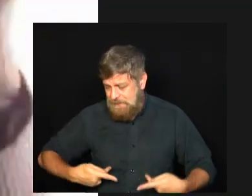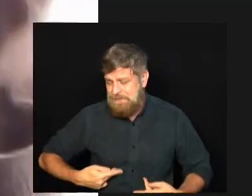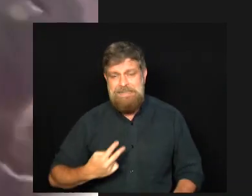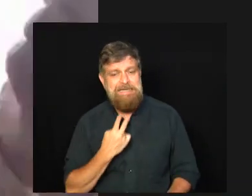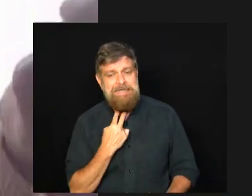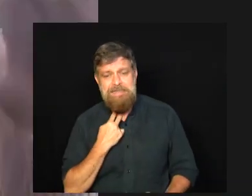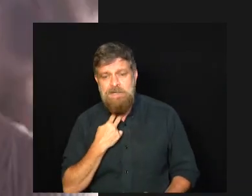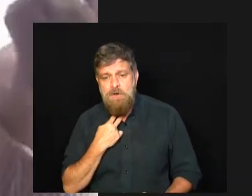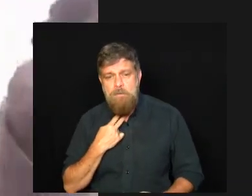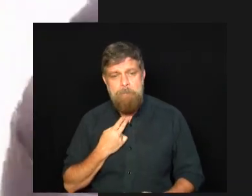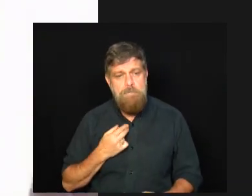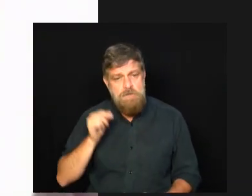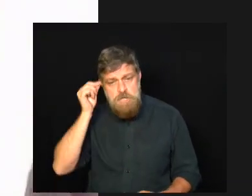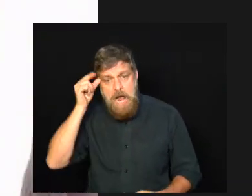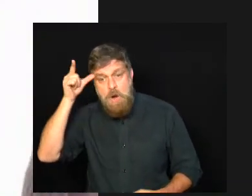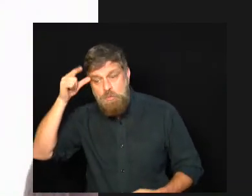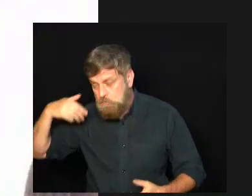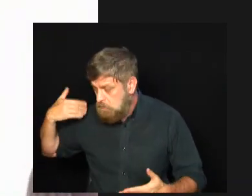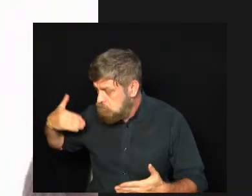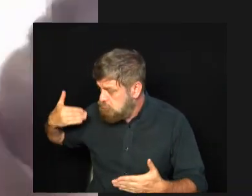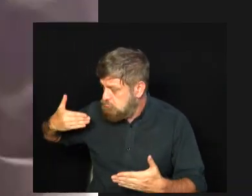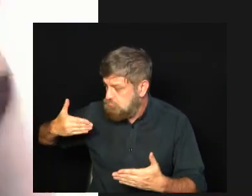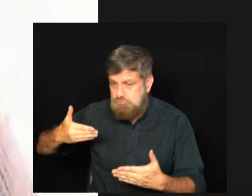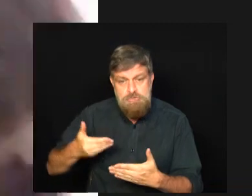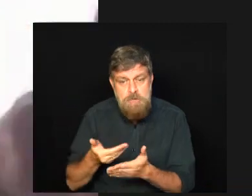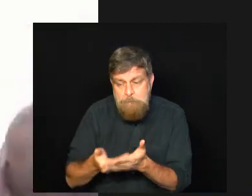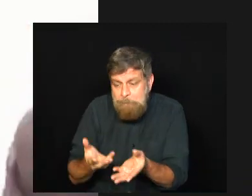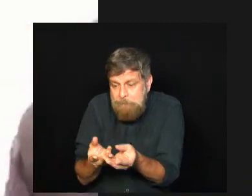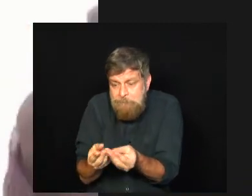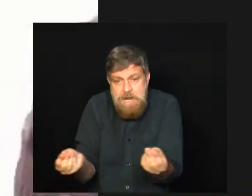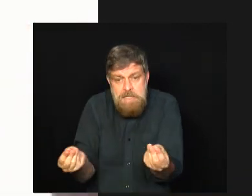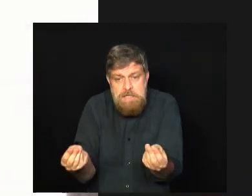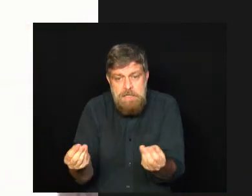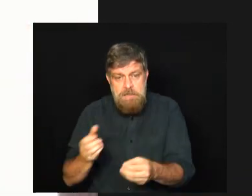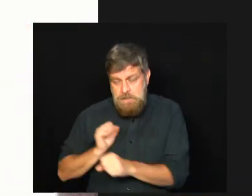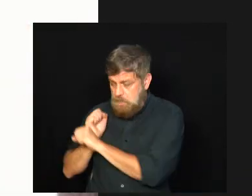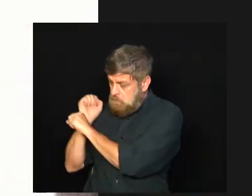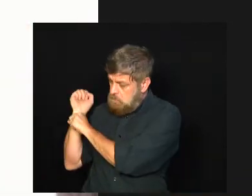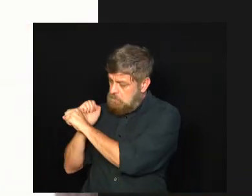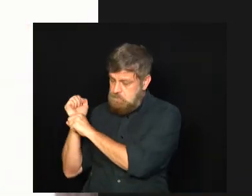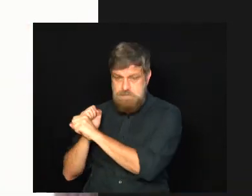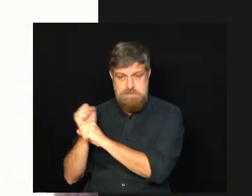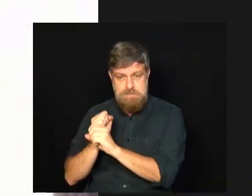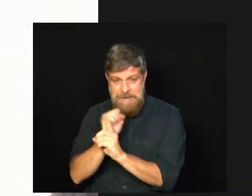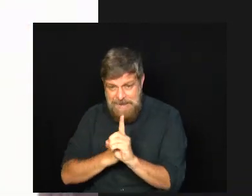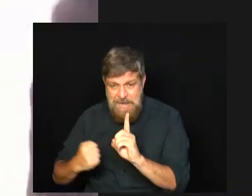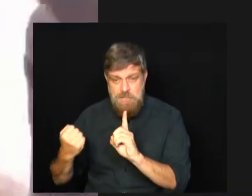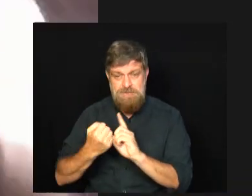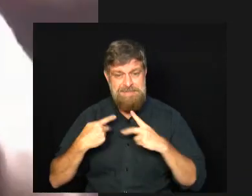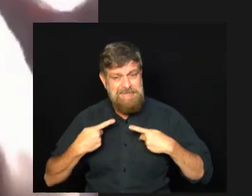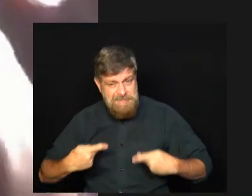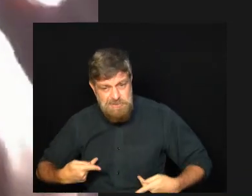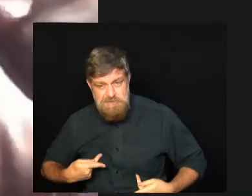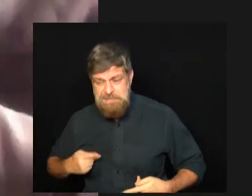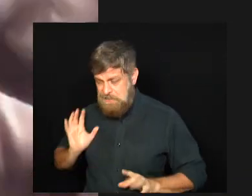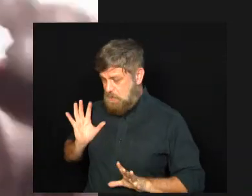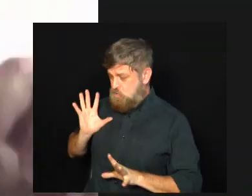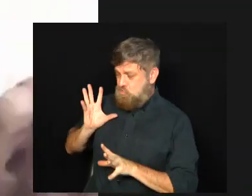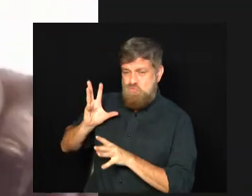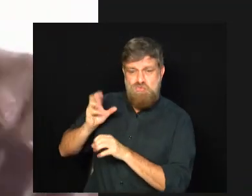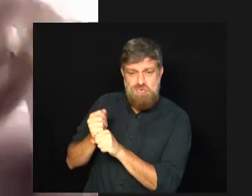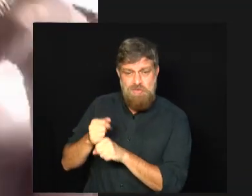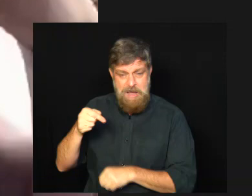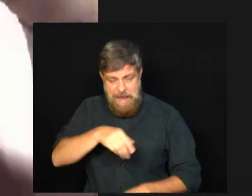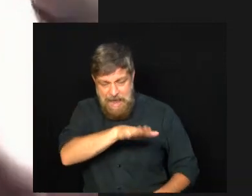este patrimônio construído há milênios por todas as sociedades humanas. É ele que faz a